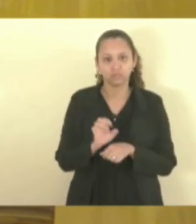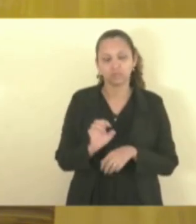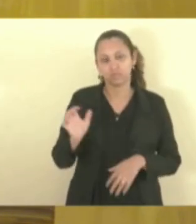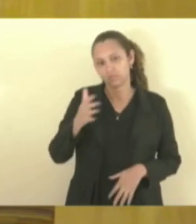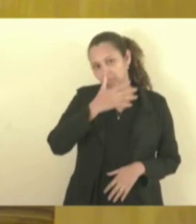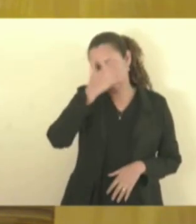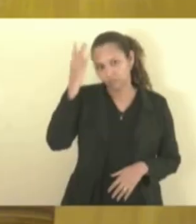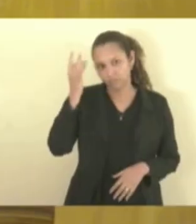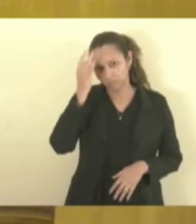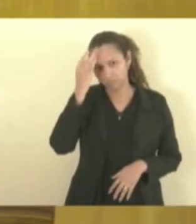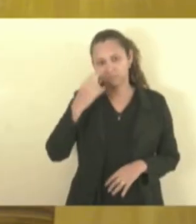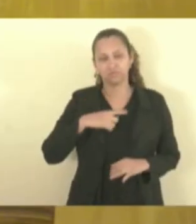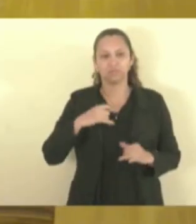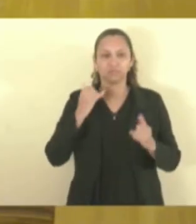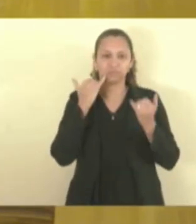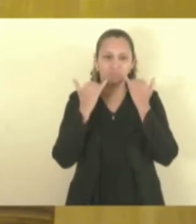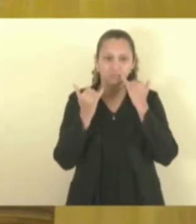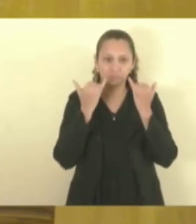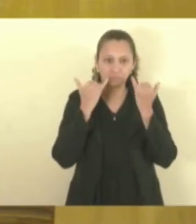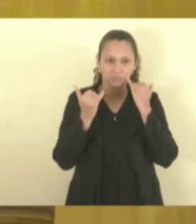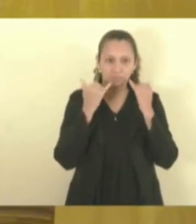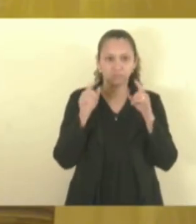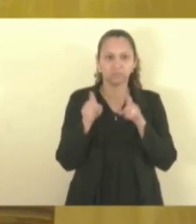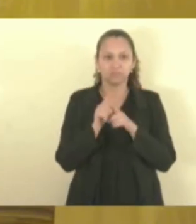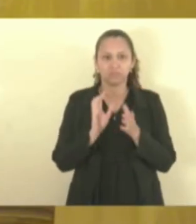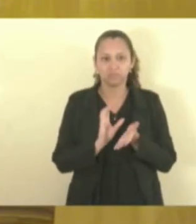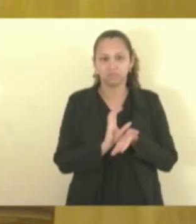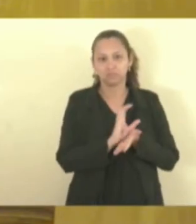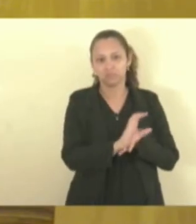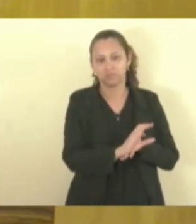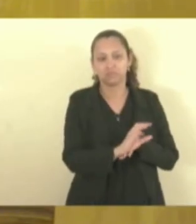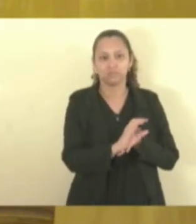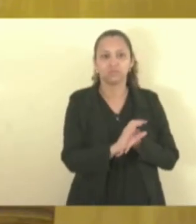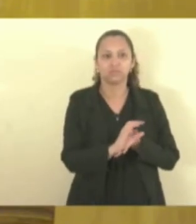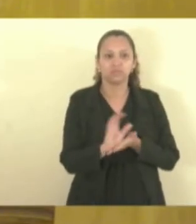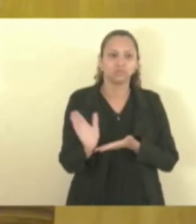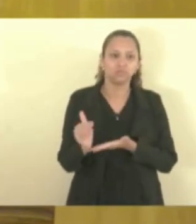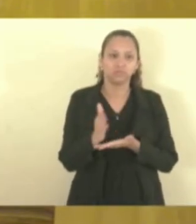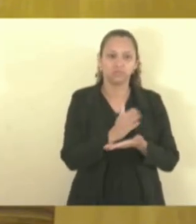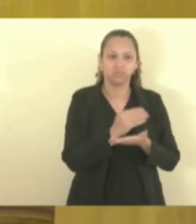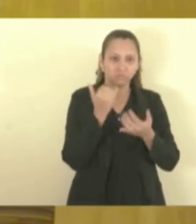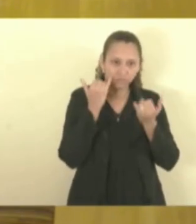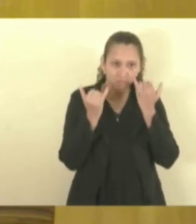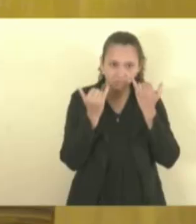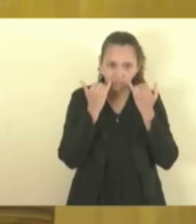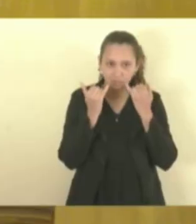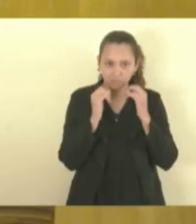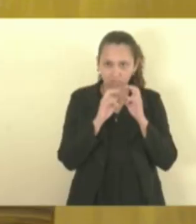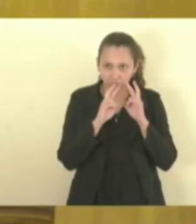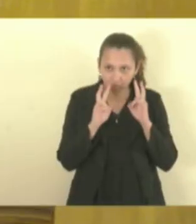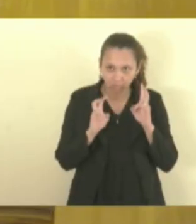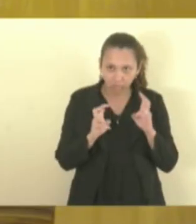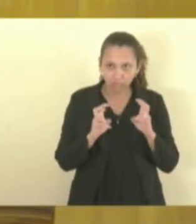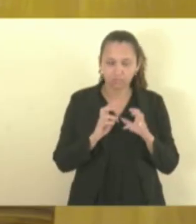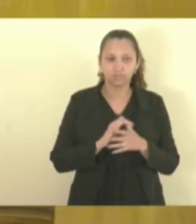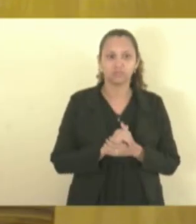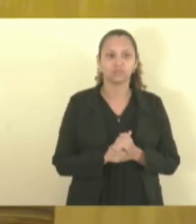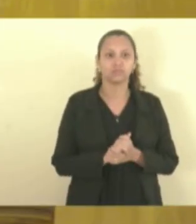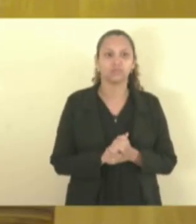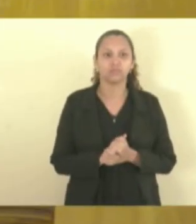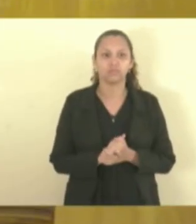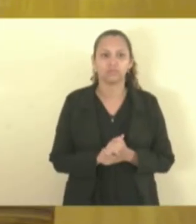essa informação, esse investimento nessa base de dados referente ao levantamento aerofotográfico, a